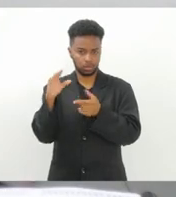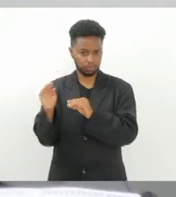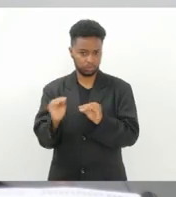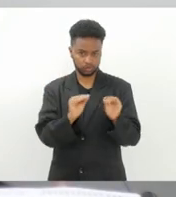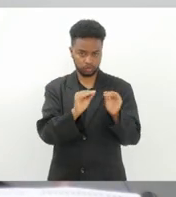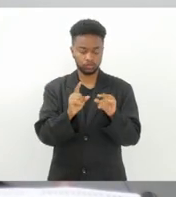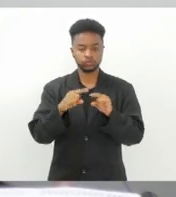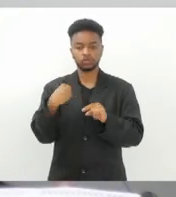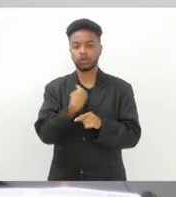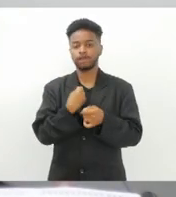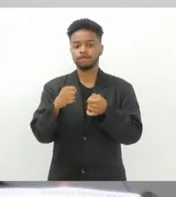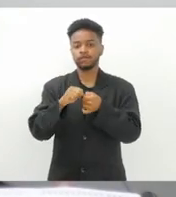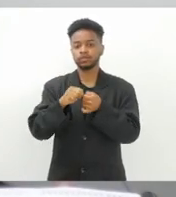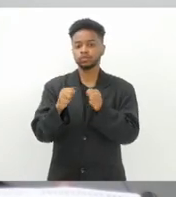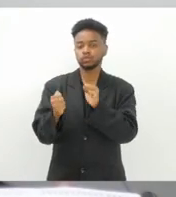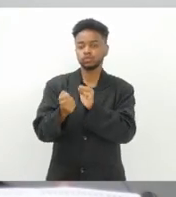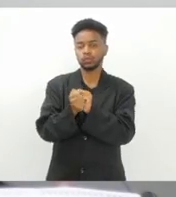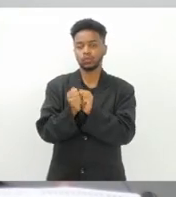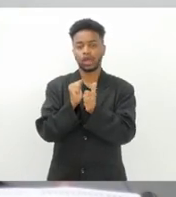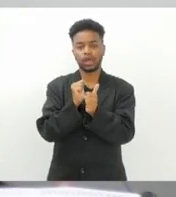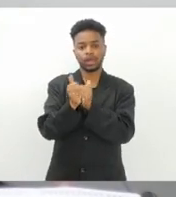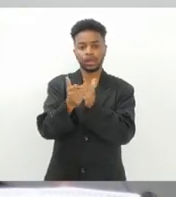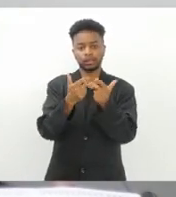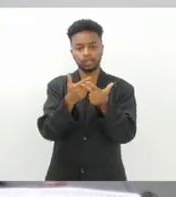os atletas paralímpicos,